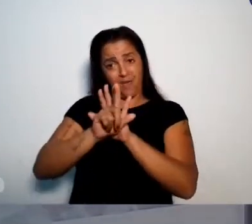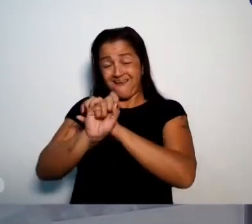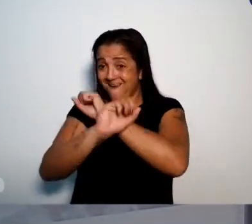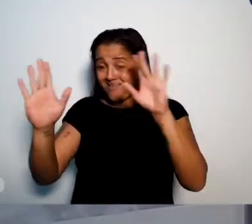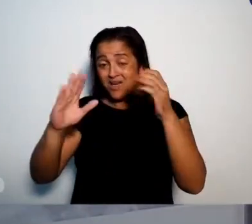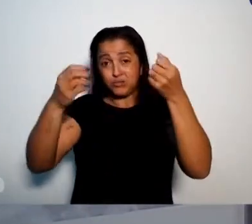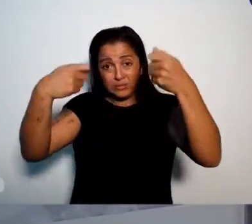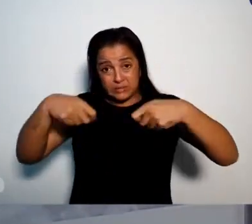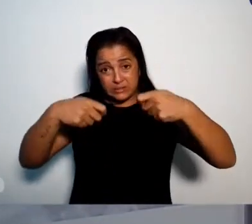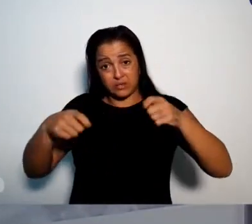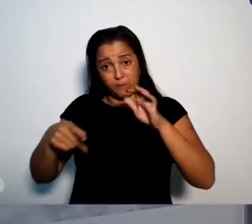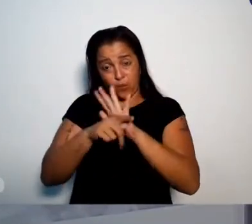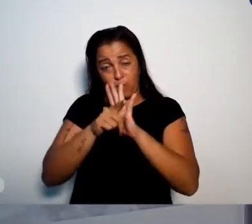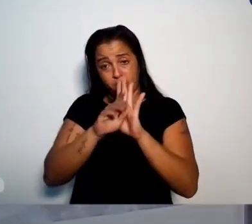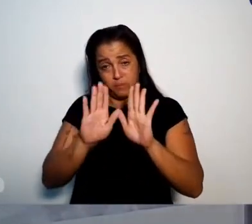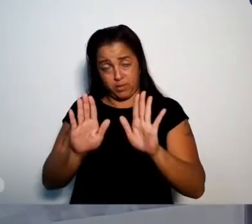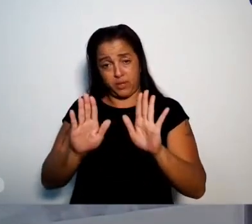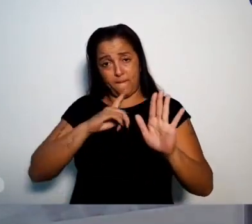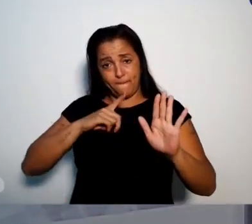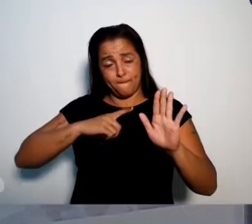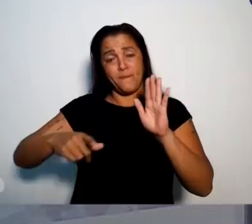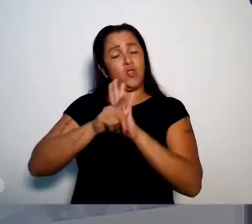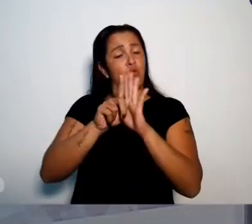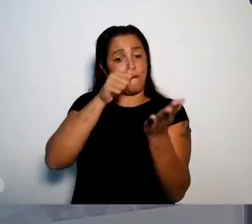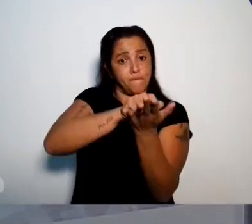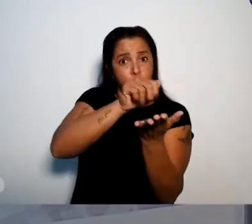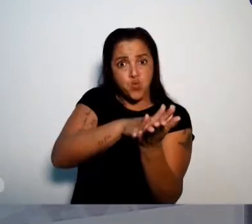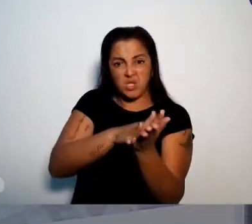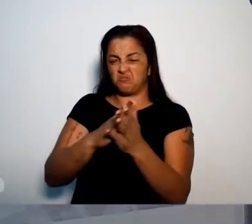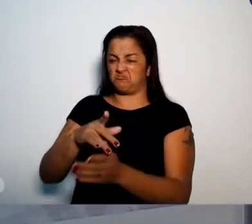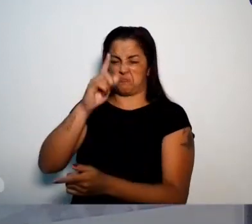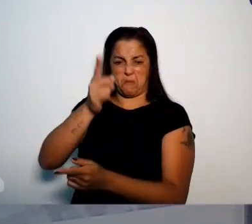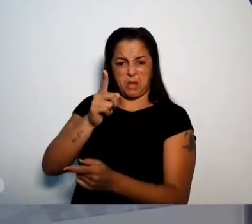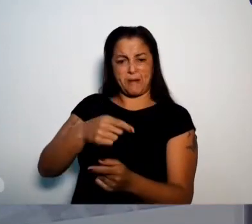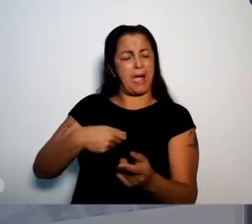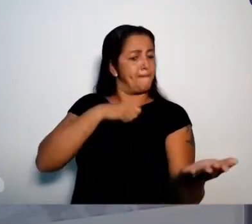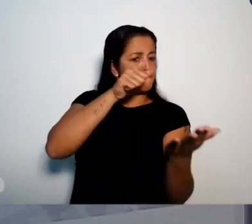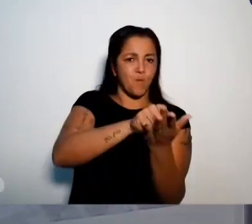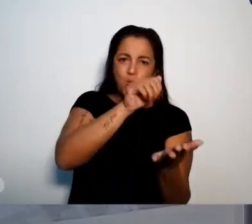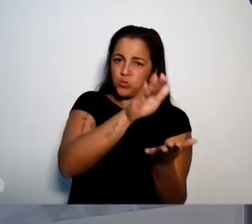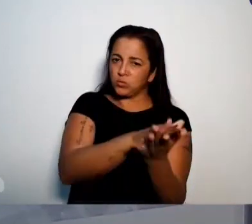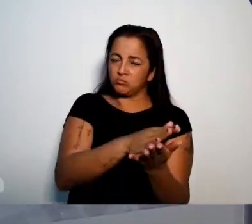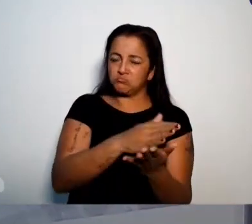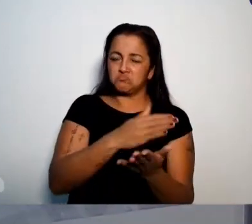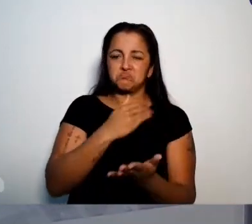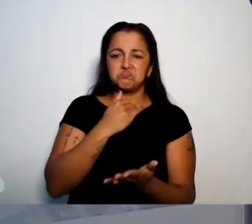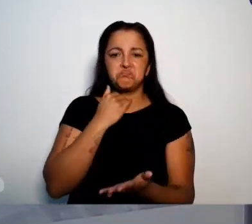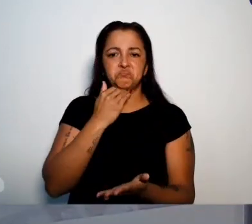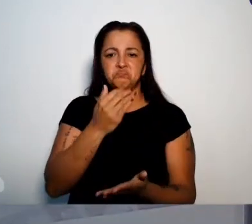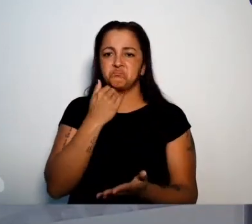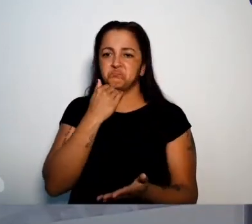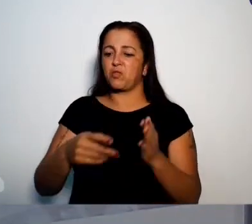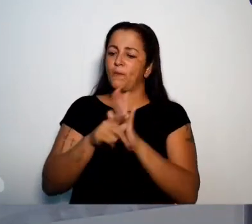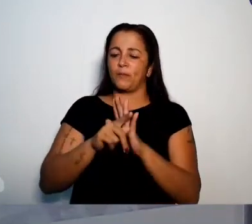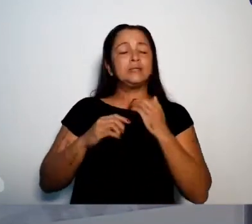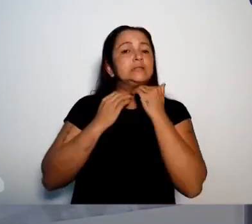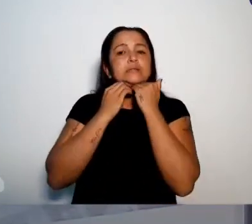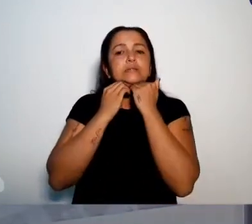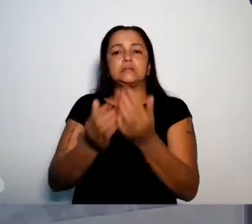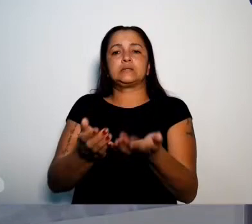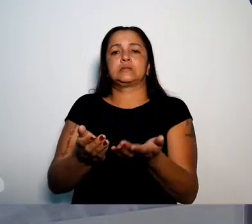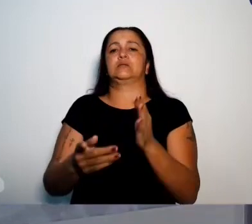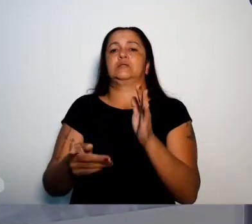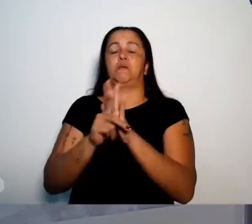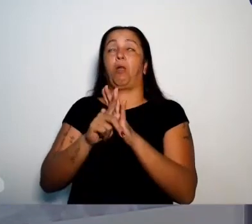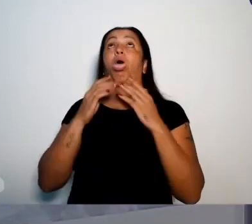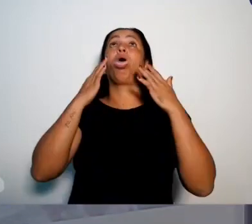punir ninguém. Não vai ter como multar ninguém. Não adianta se iludir com isso. Tem meu